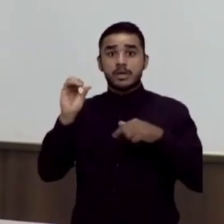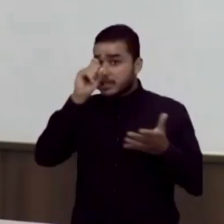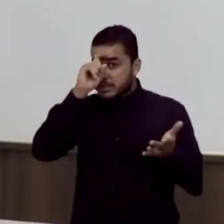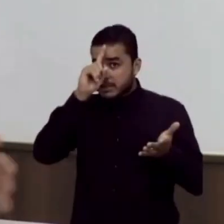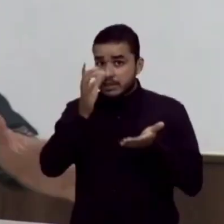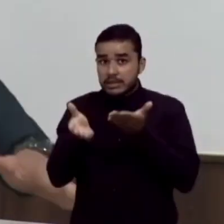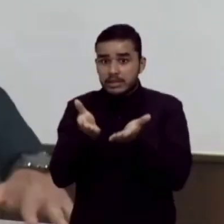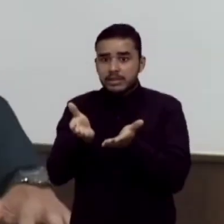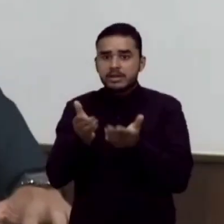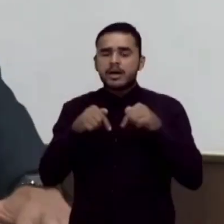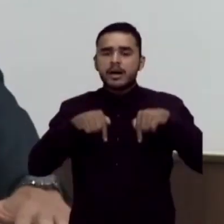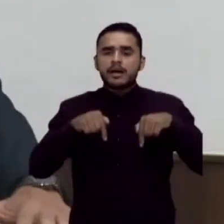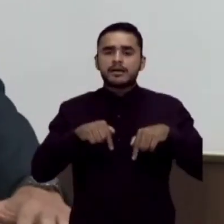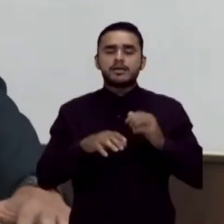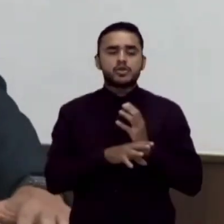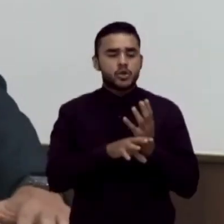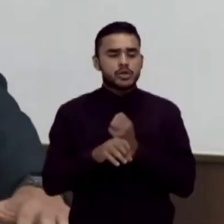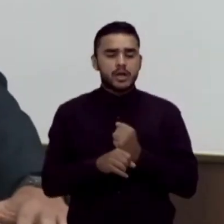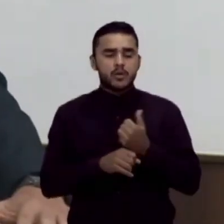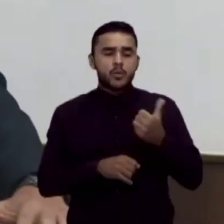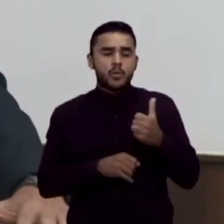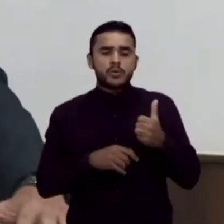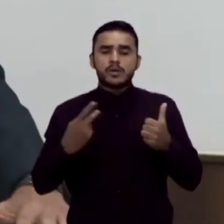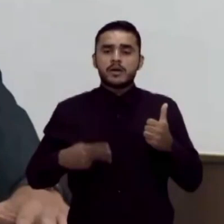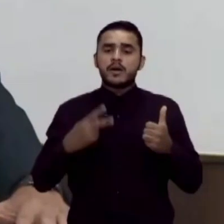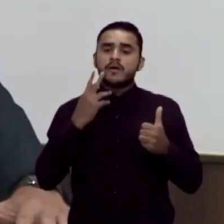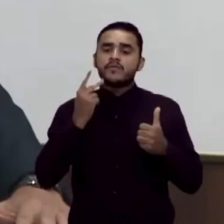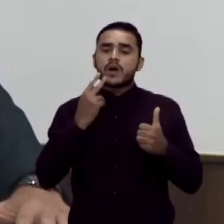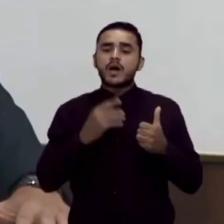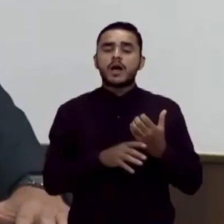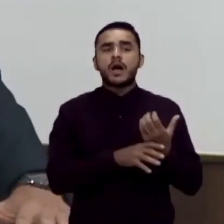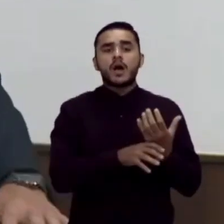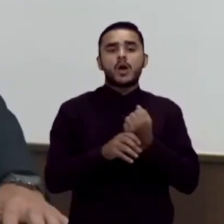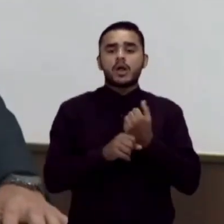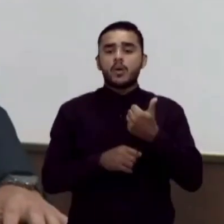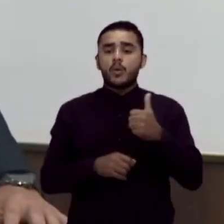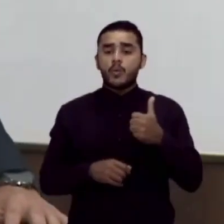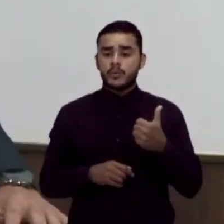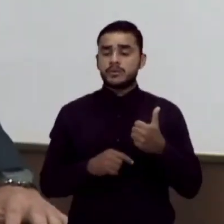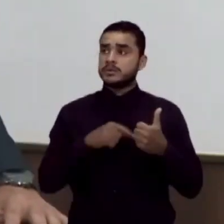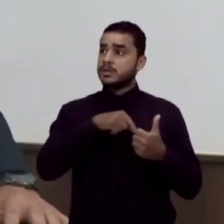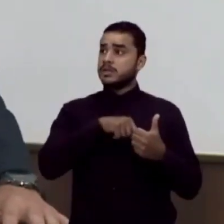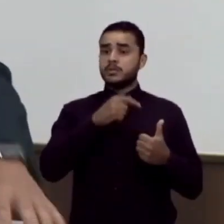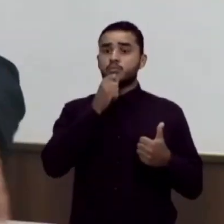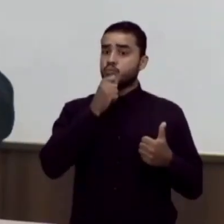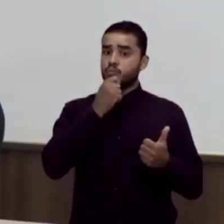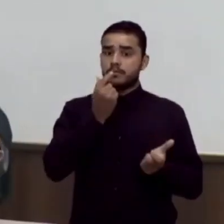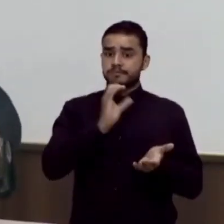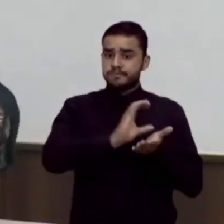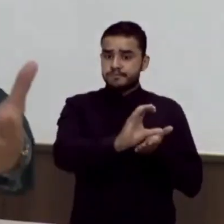tá com esse atraso desde novembro isso faz com que a situação piore Inclusive